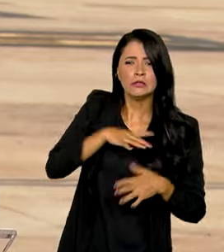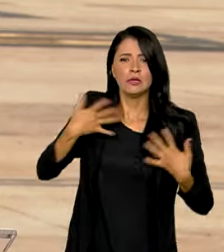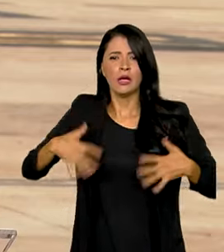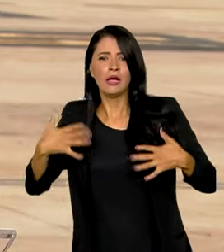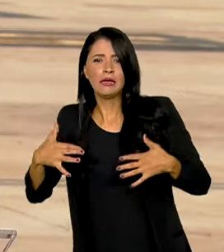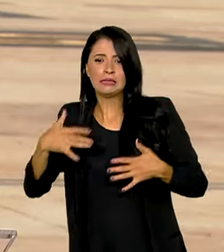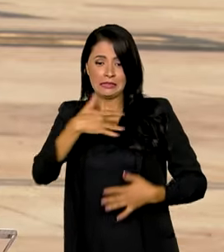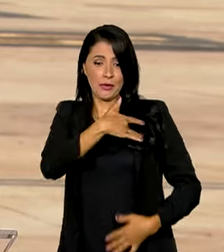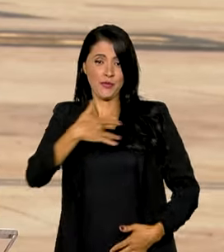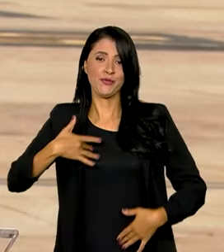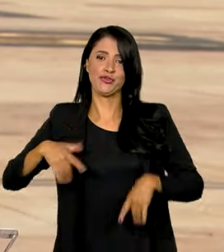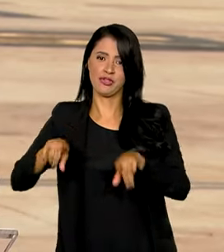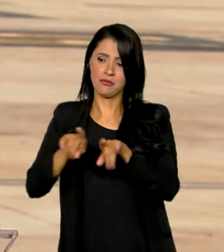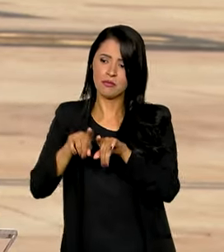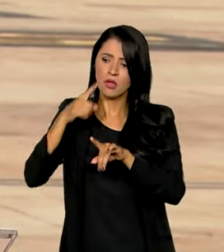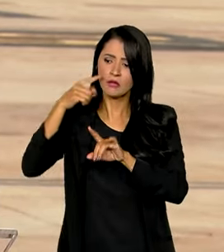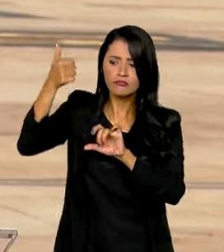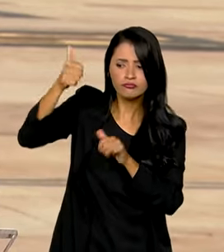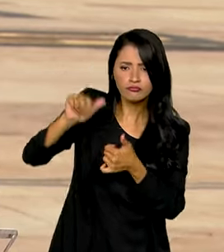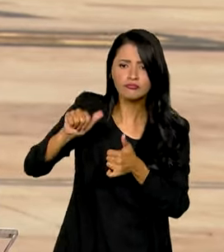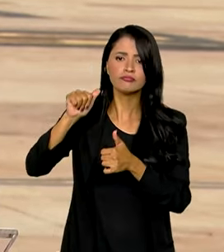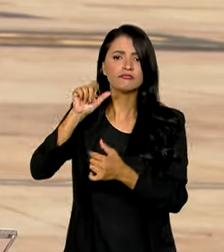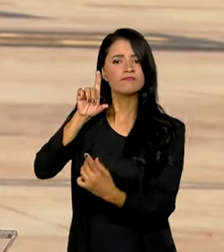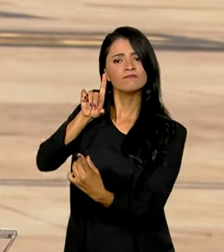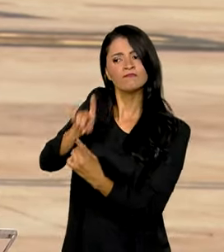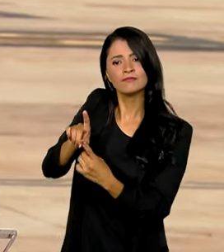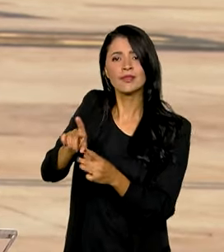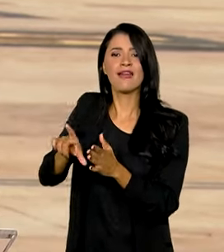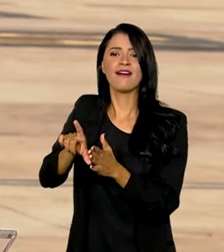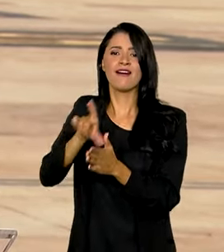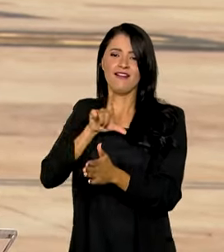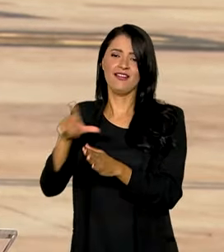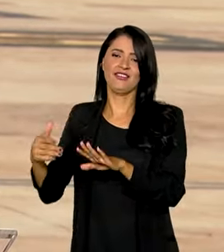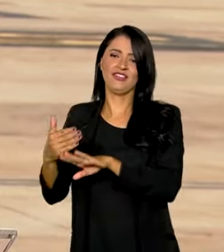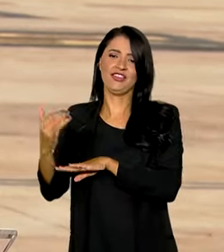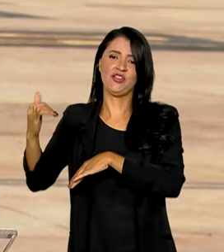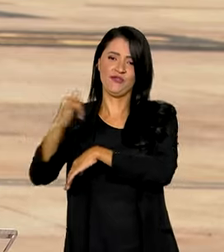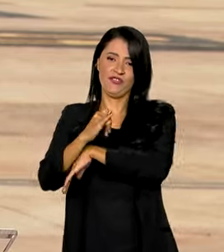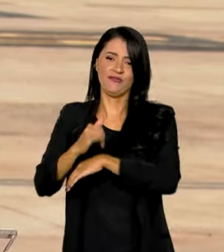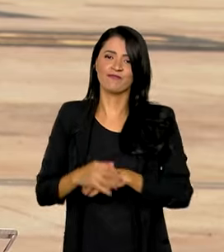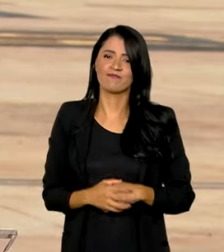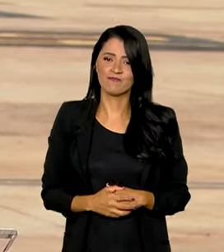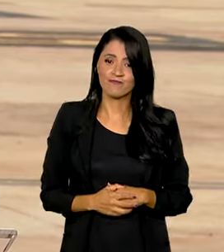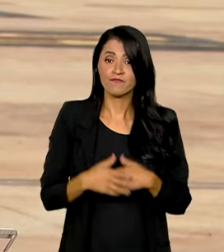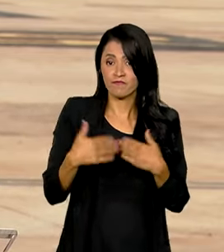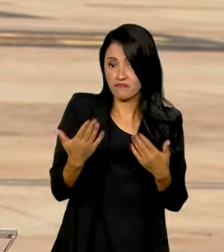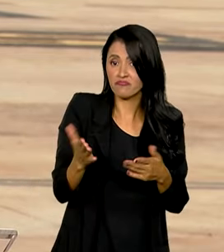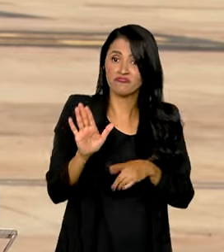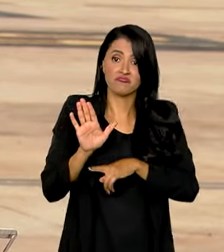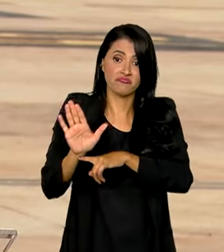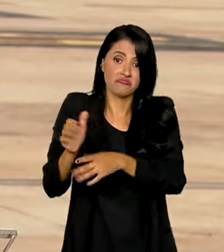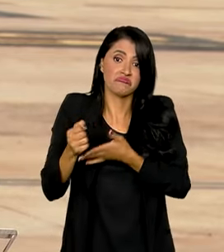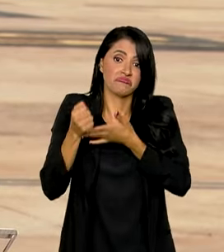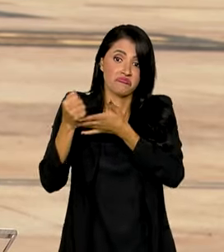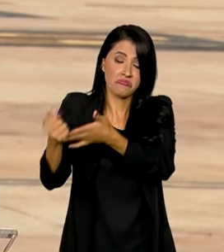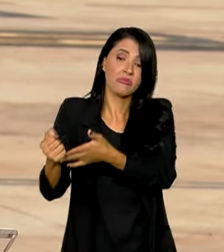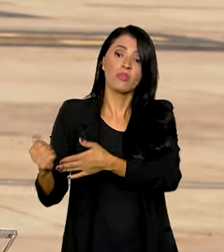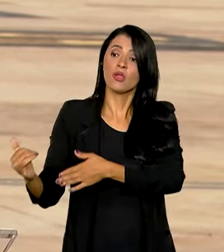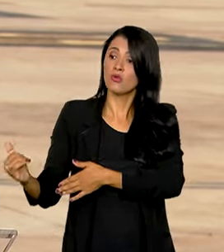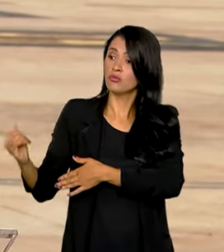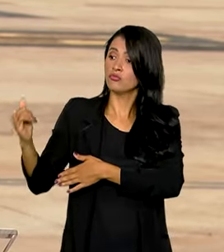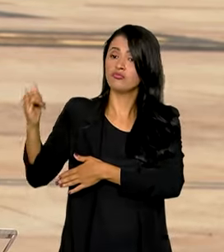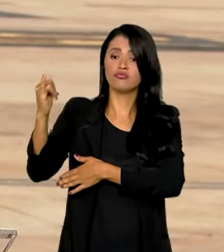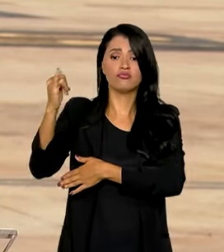demandas de saúde também a gente conseguiu interferir antes do voo e isso contribuiu para que o voo